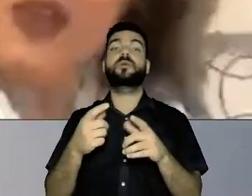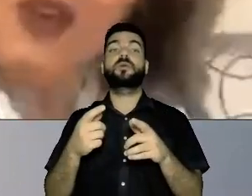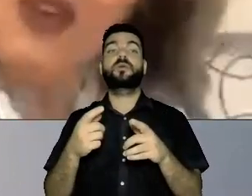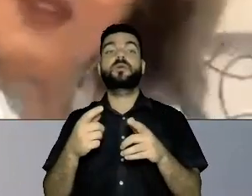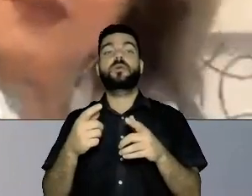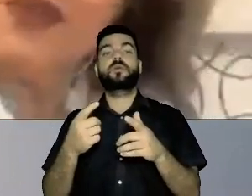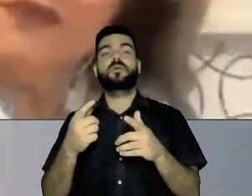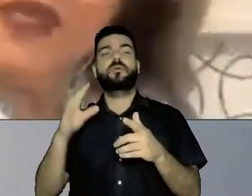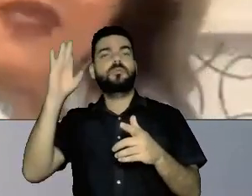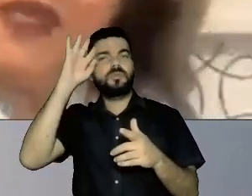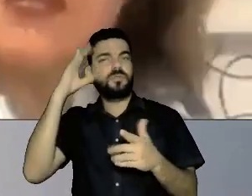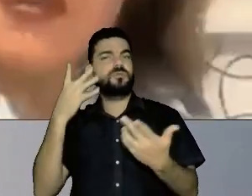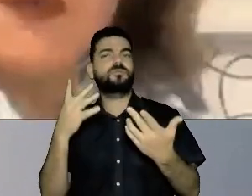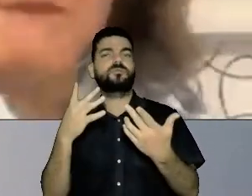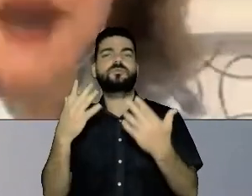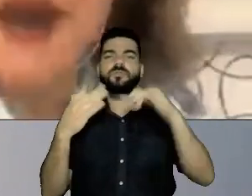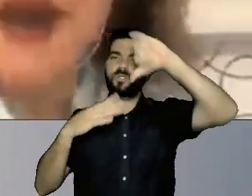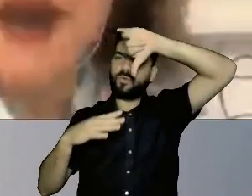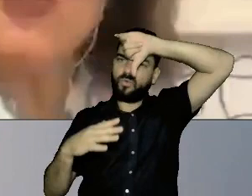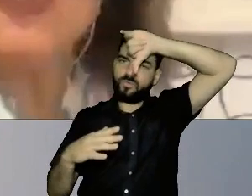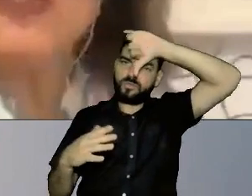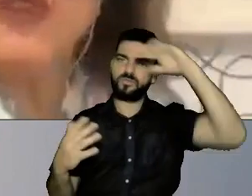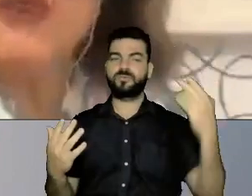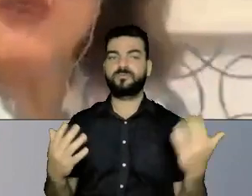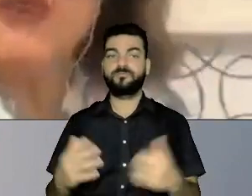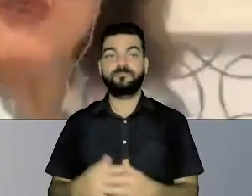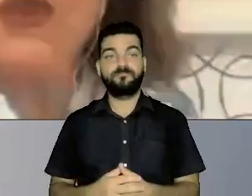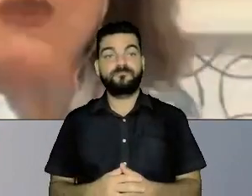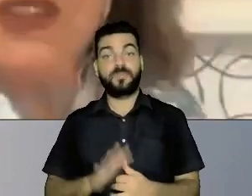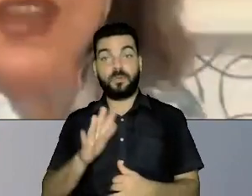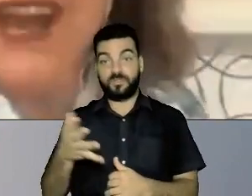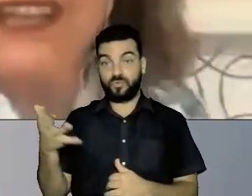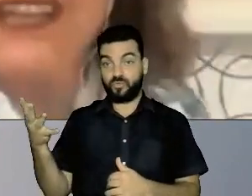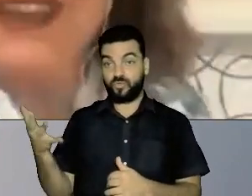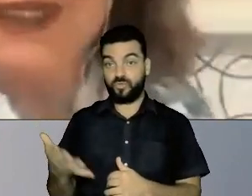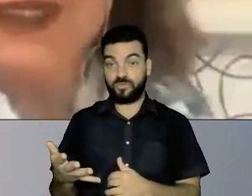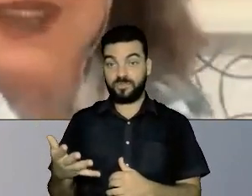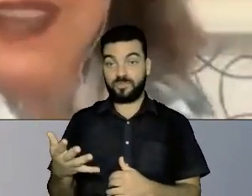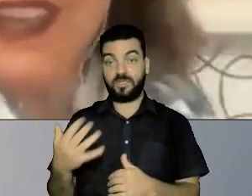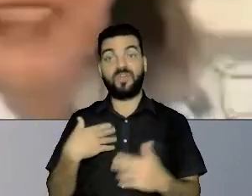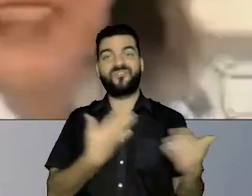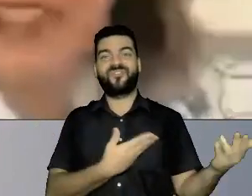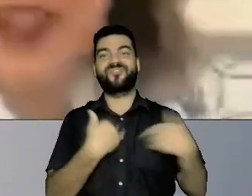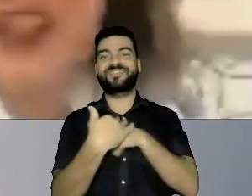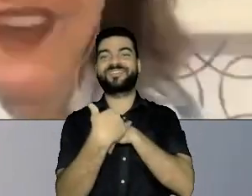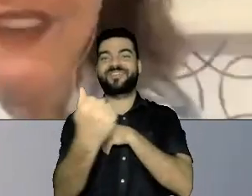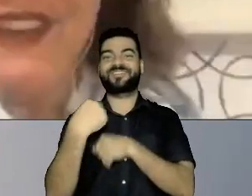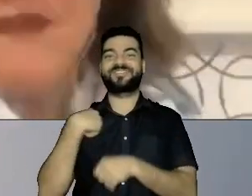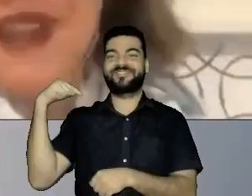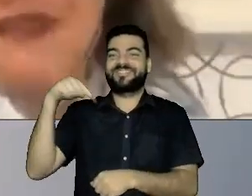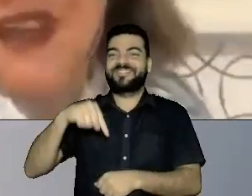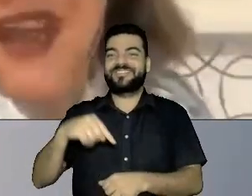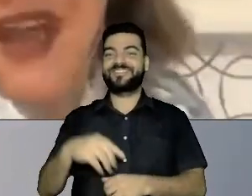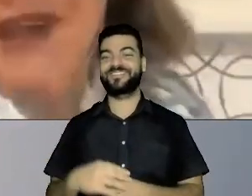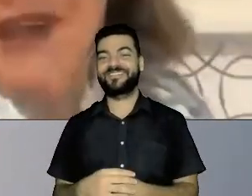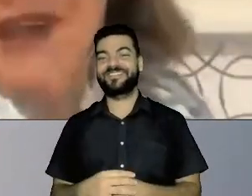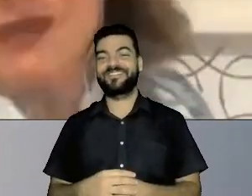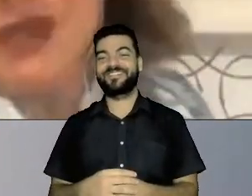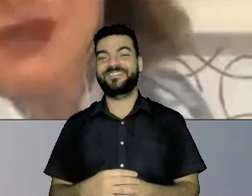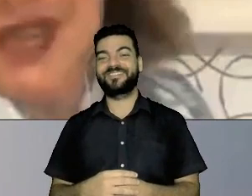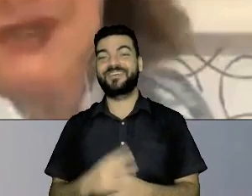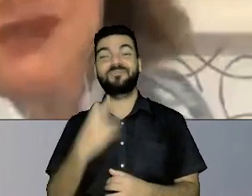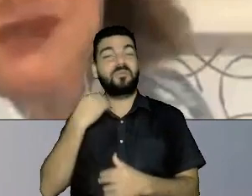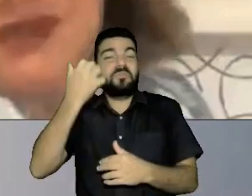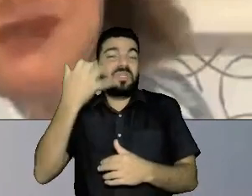sexual, e estereótipos, mitos, mas hoje eu fui convidada para falar,